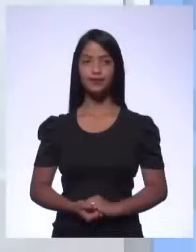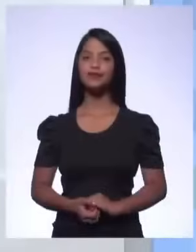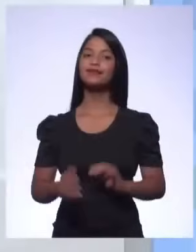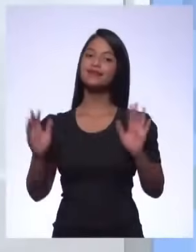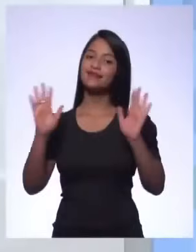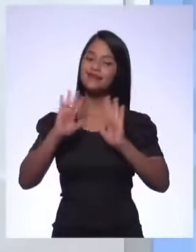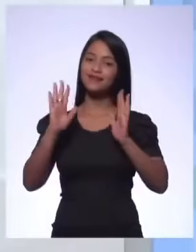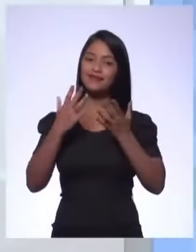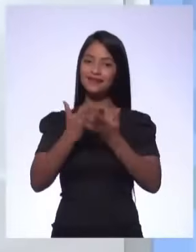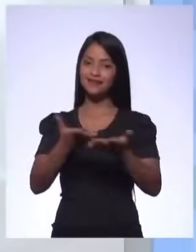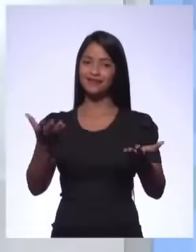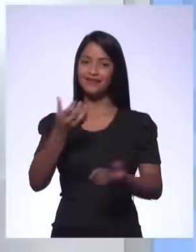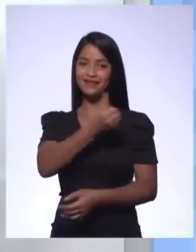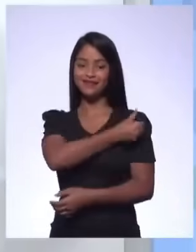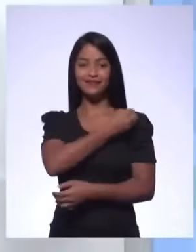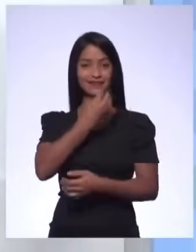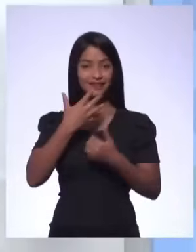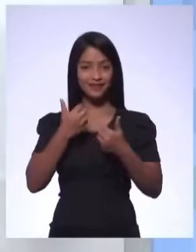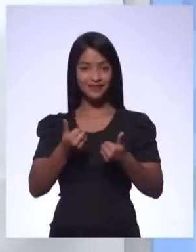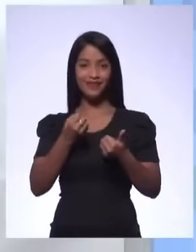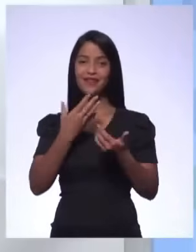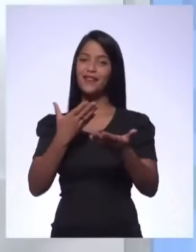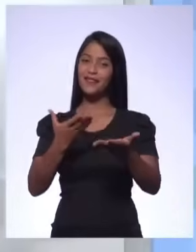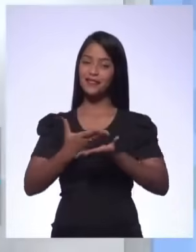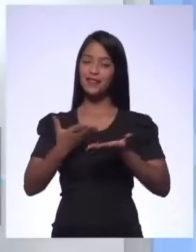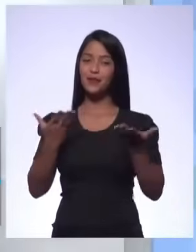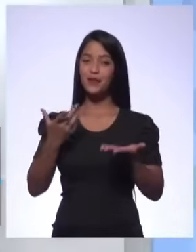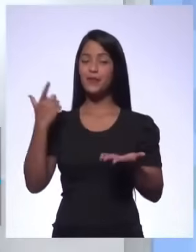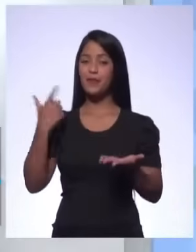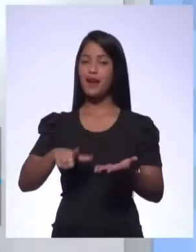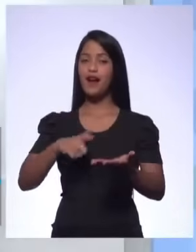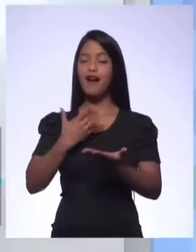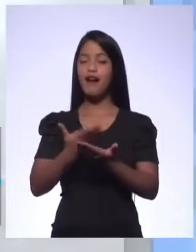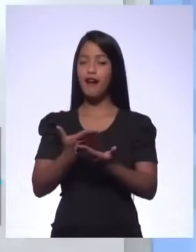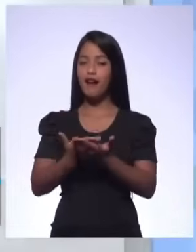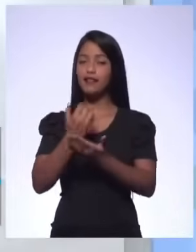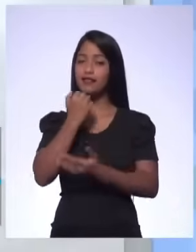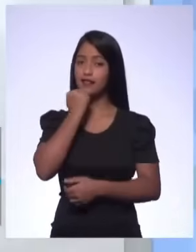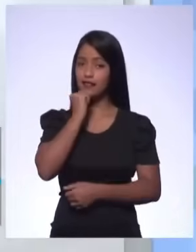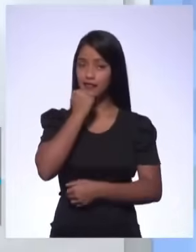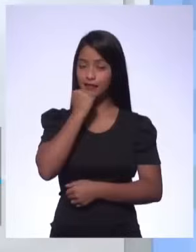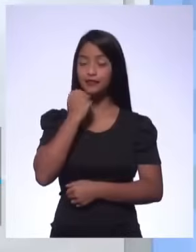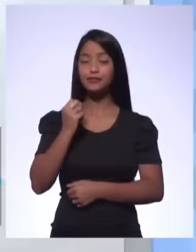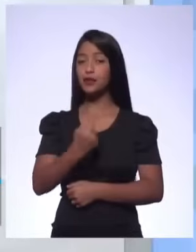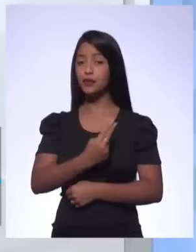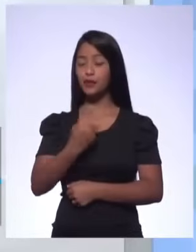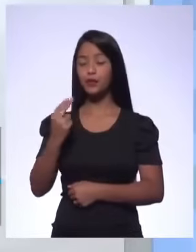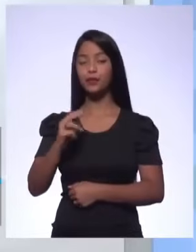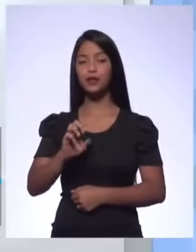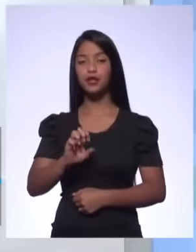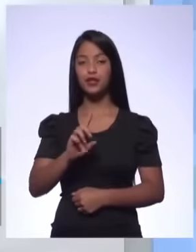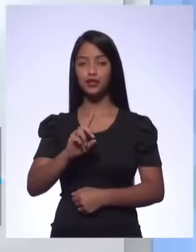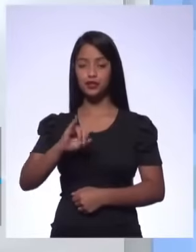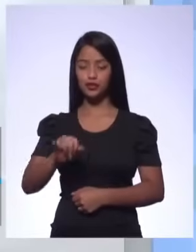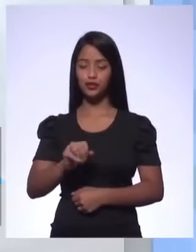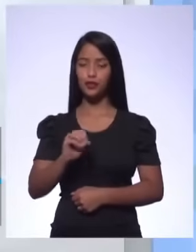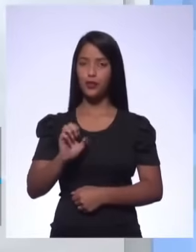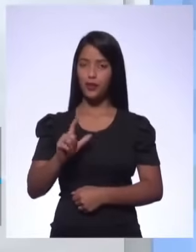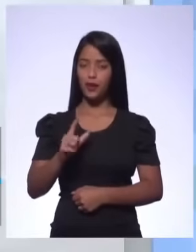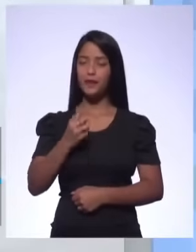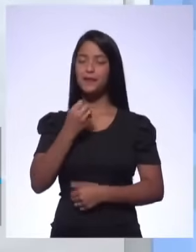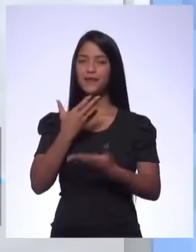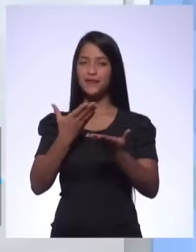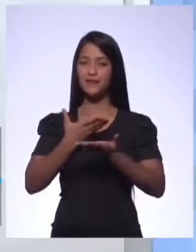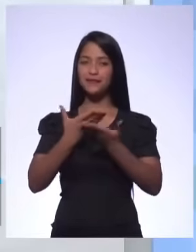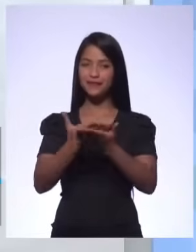Olá, sexto ano, tudo bem? Sejam muito bem-vindos a mais uma aula de ciências. Eu sou o professor Edi Joel, quero dar as boas-vindas a